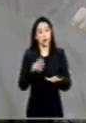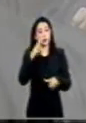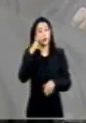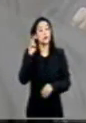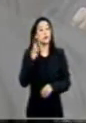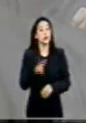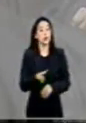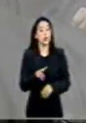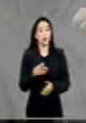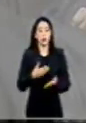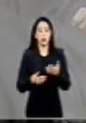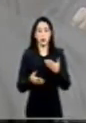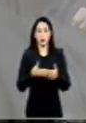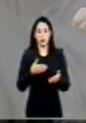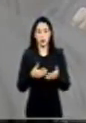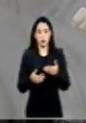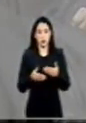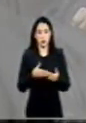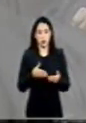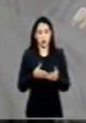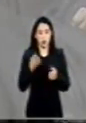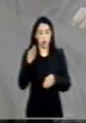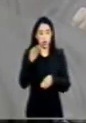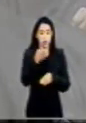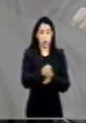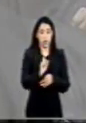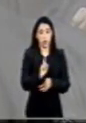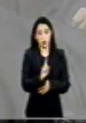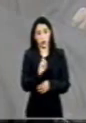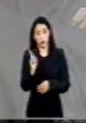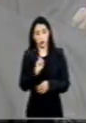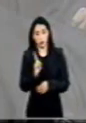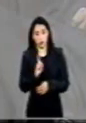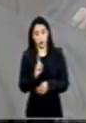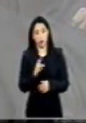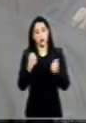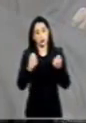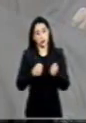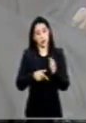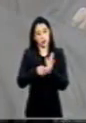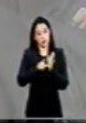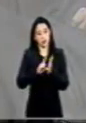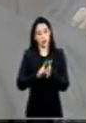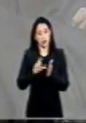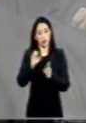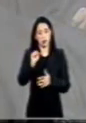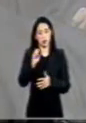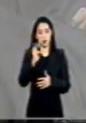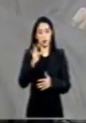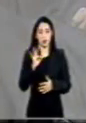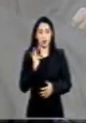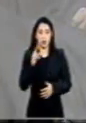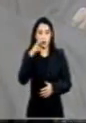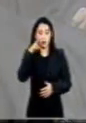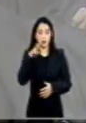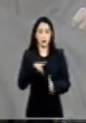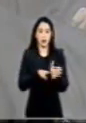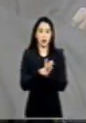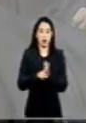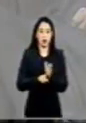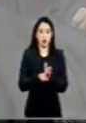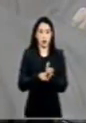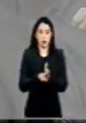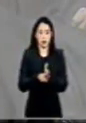direta ou indiretamente, tem que passar pelo crivo desse Supremo Tribunal Federal. Mas no caso dos autos,